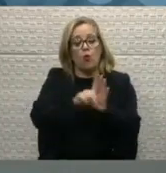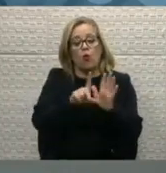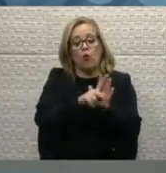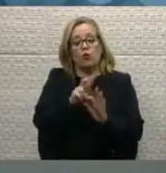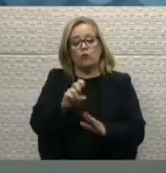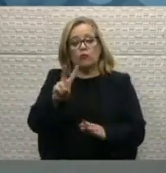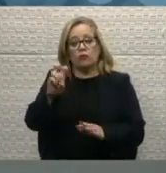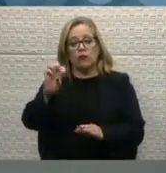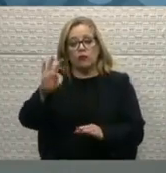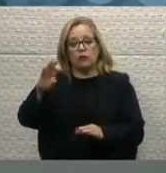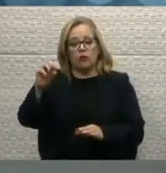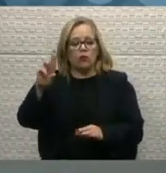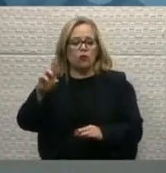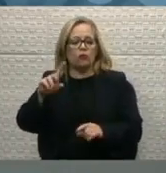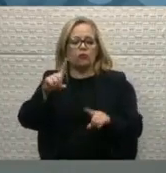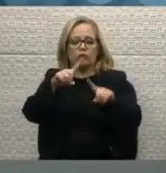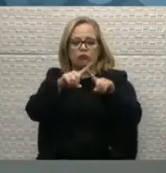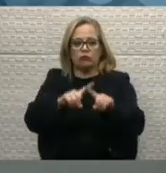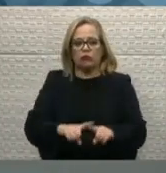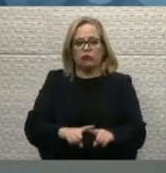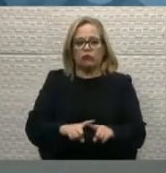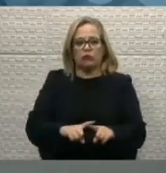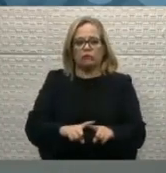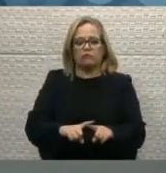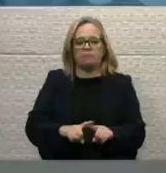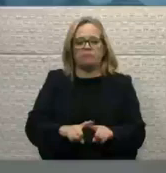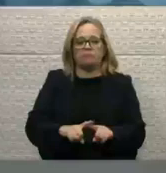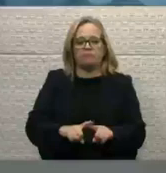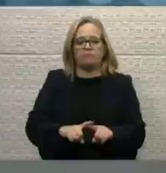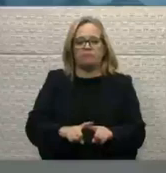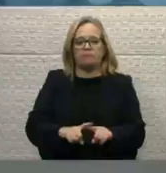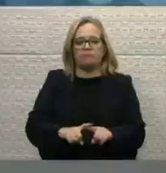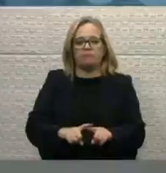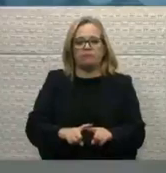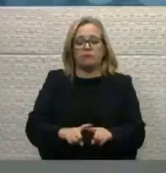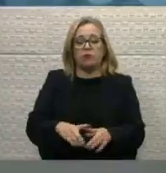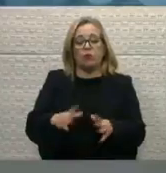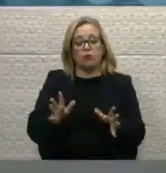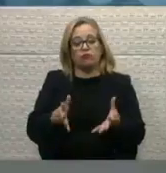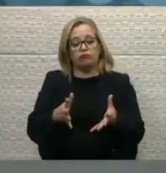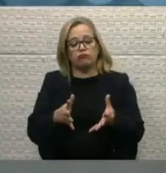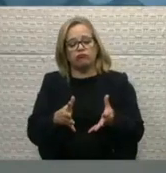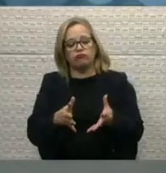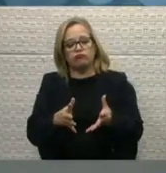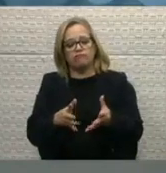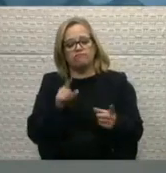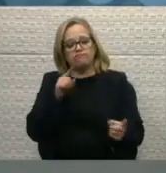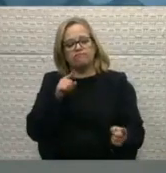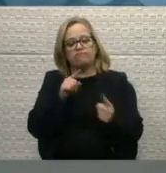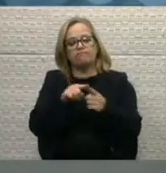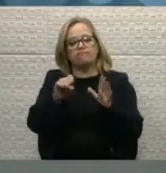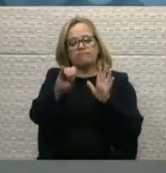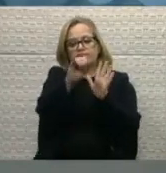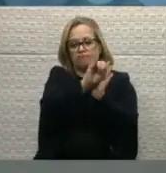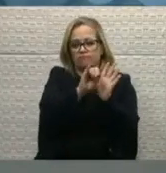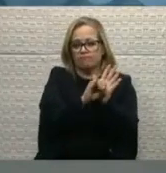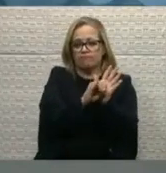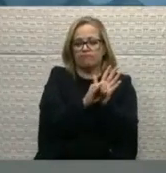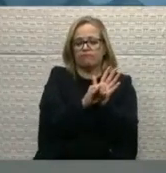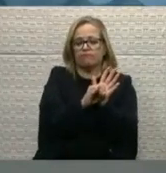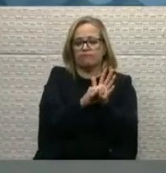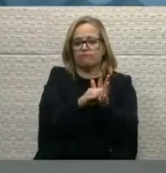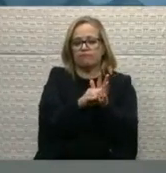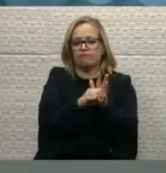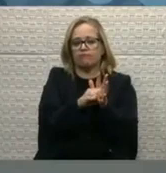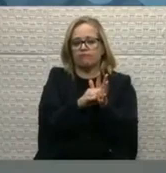vetor por uma multiplicação por escalar. Então, com esse procedimento, o objetivo é identificar os